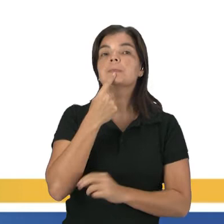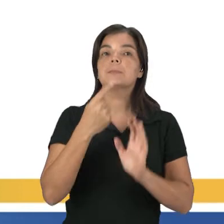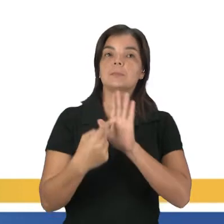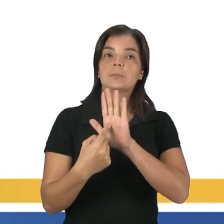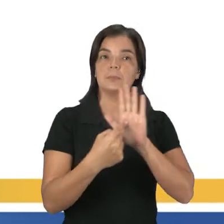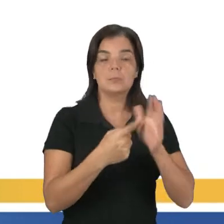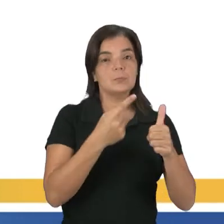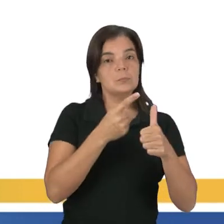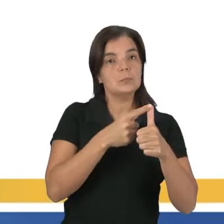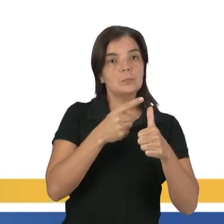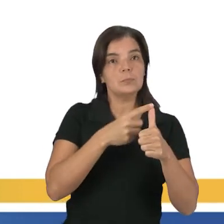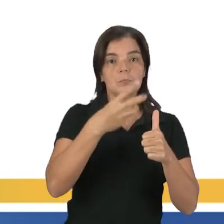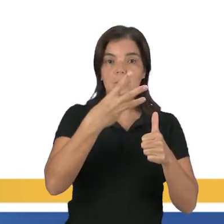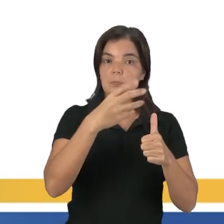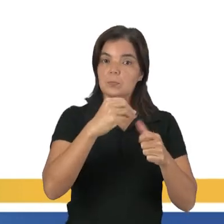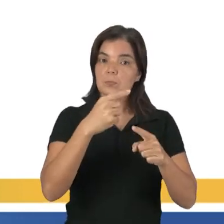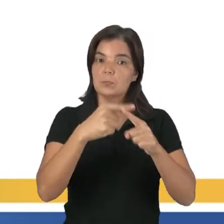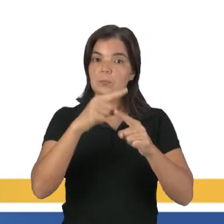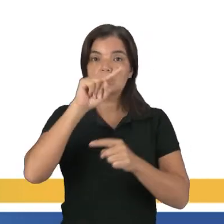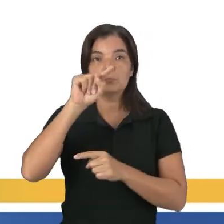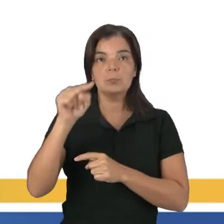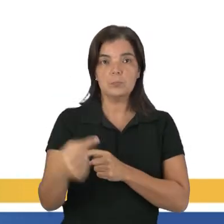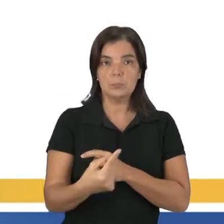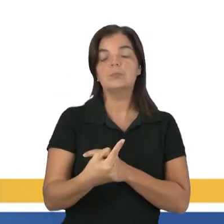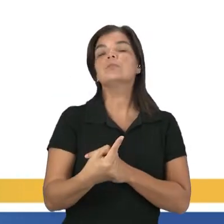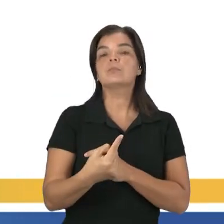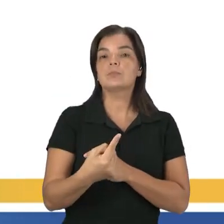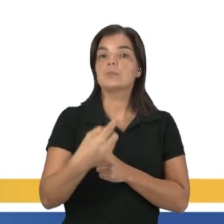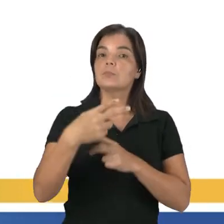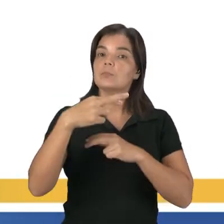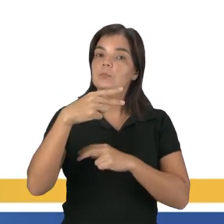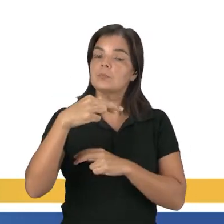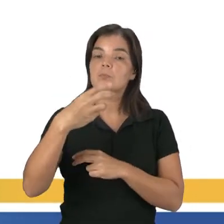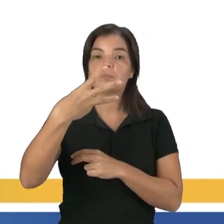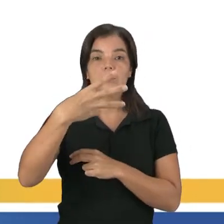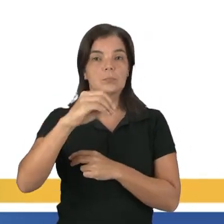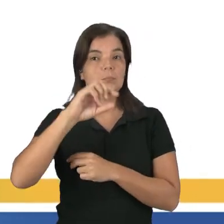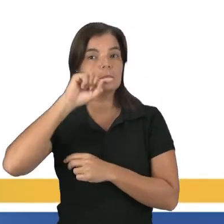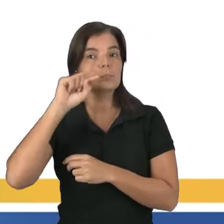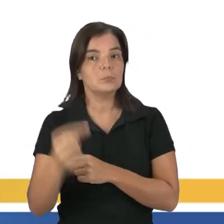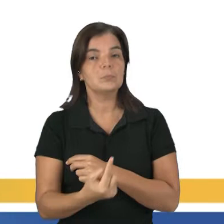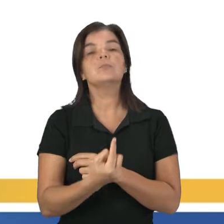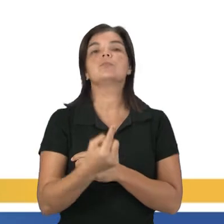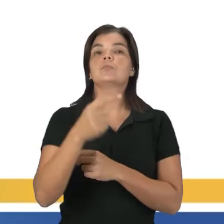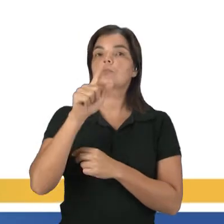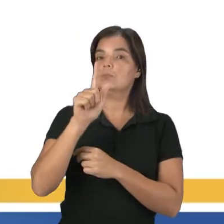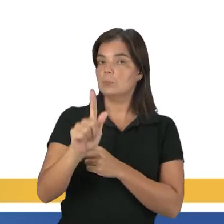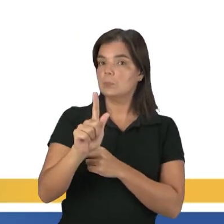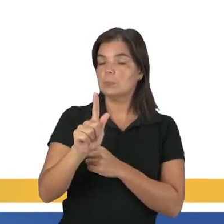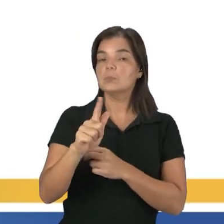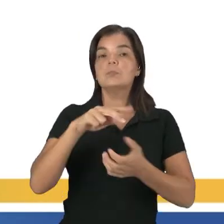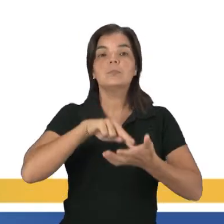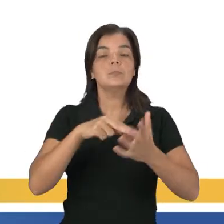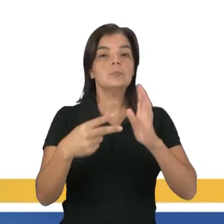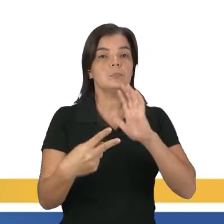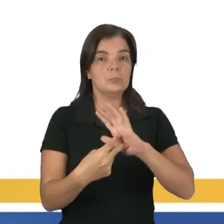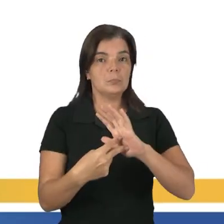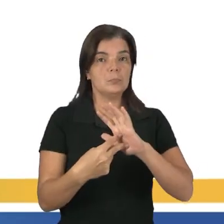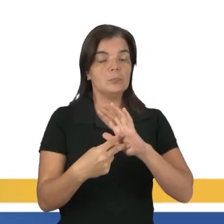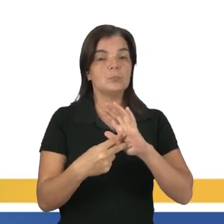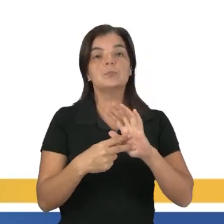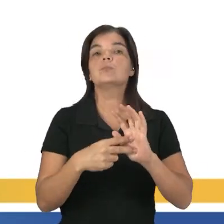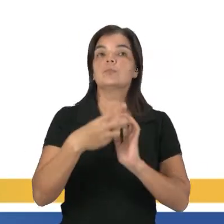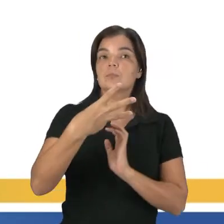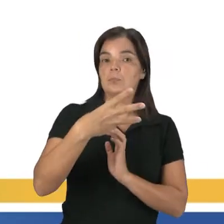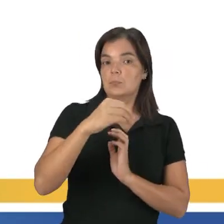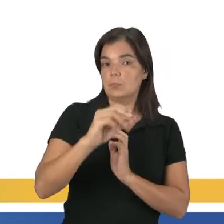Você vê que no primeiro passo vai colocar 30 vezes 1.000, que é igual a 30.000 gramas. Ou seja, 30